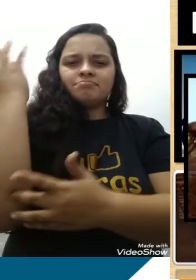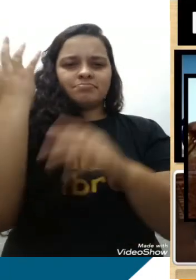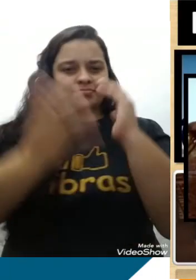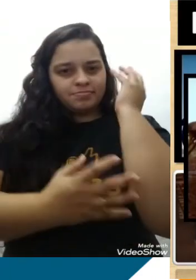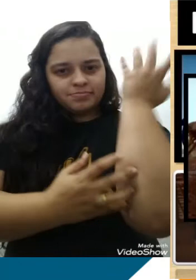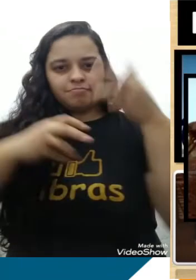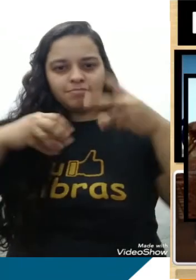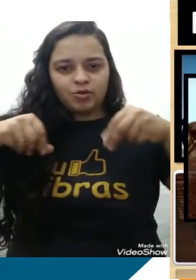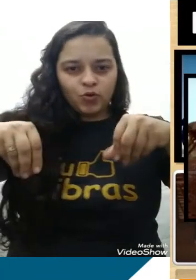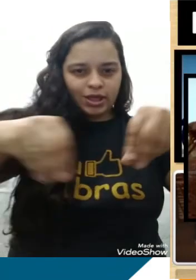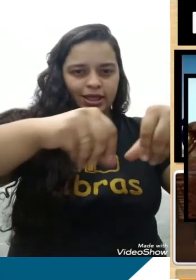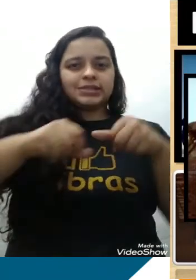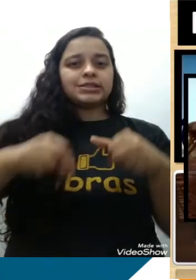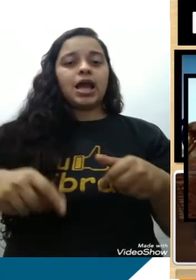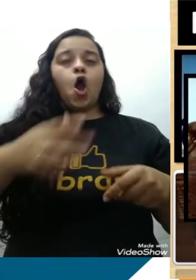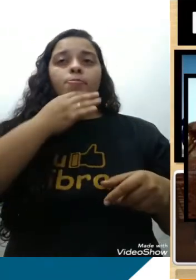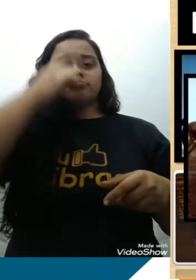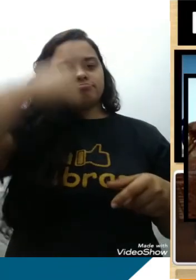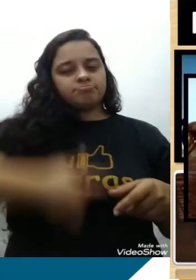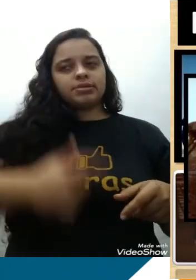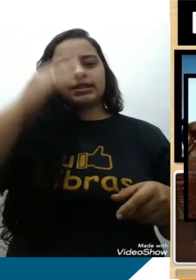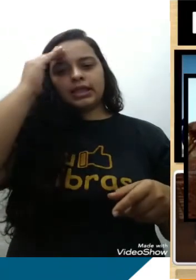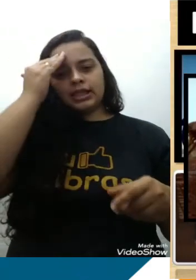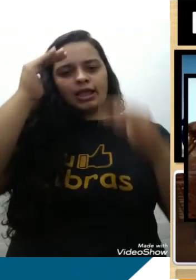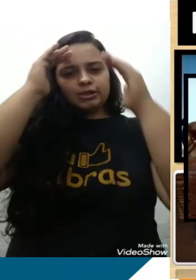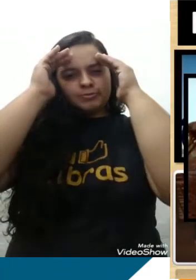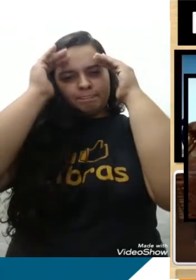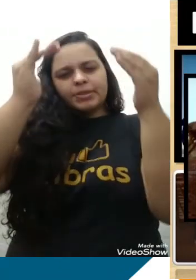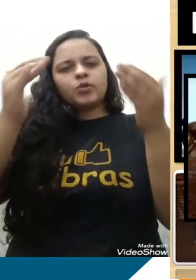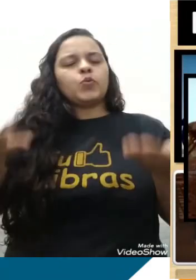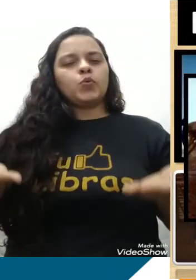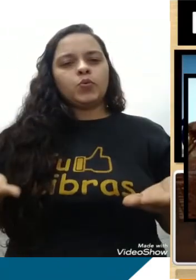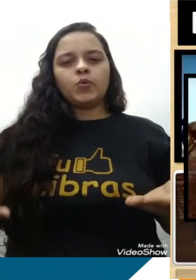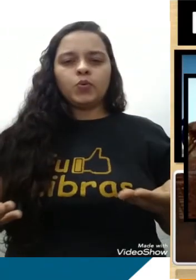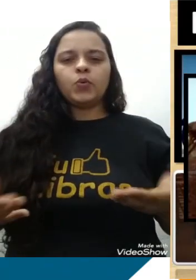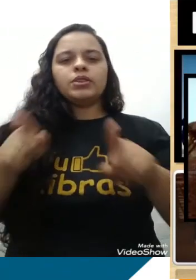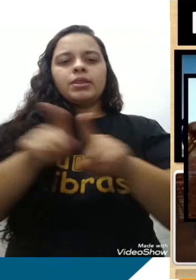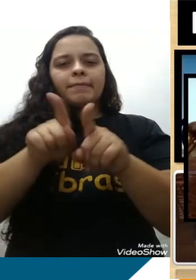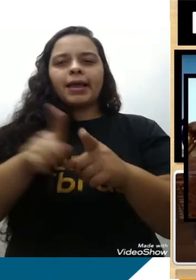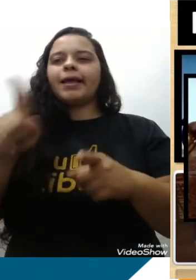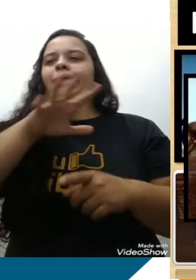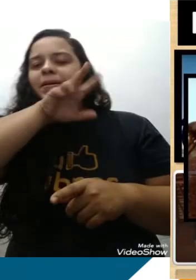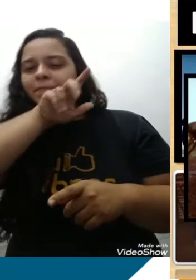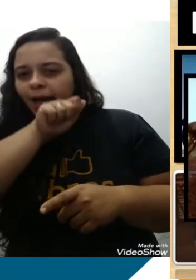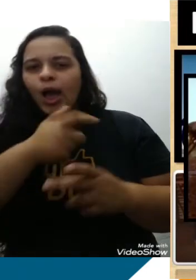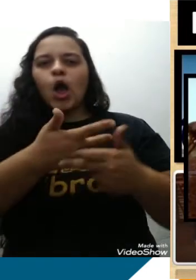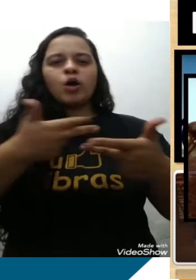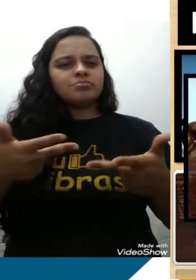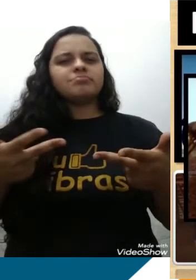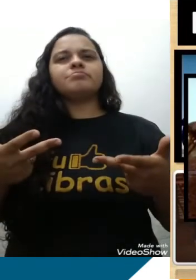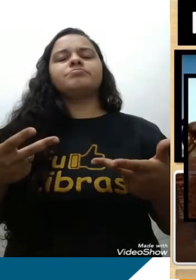bastante próxima da natureza, entendendo o homem como parte da natureza, de muito respeito, tanto a fauna quanto a